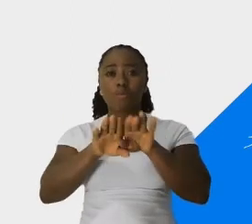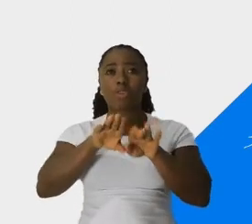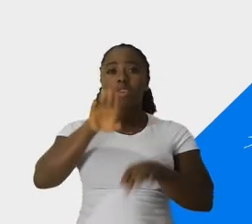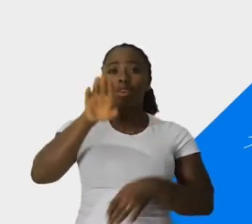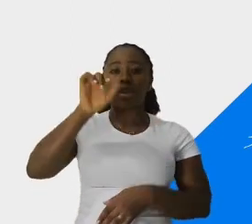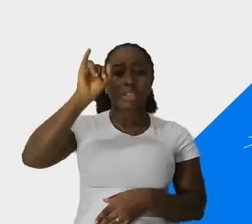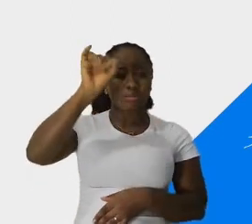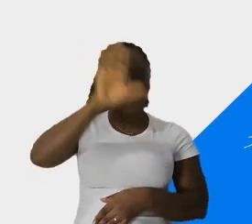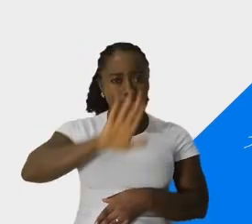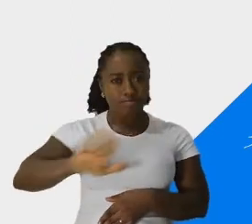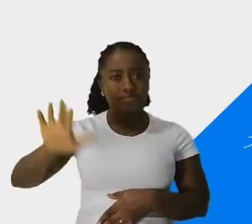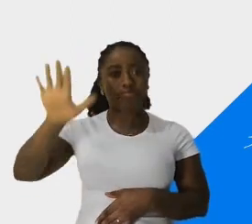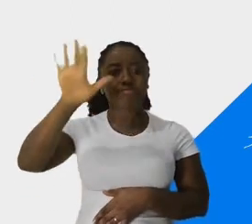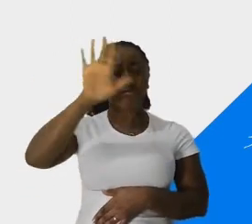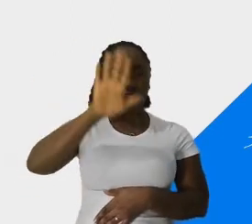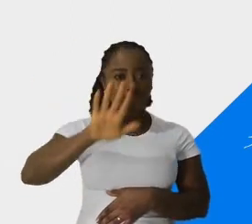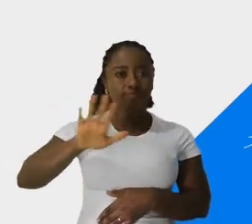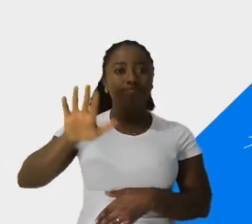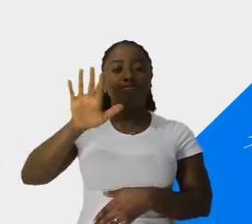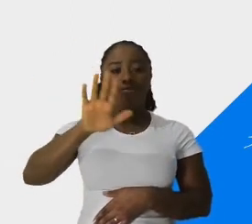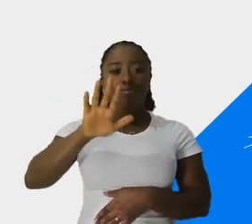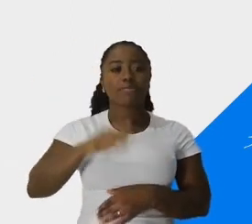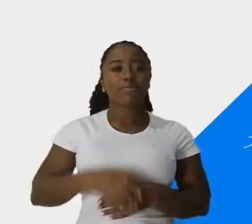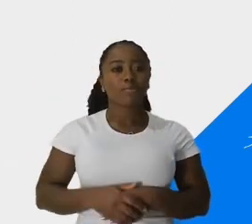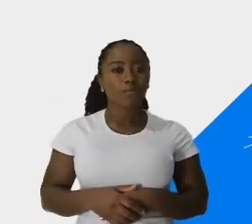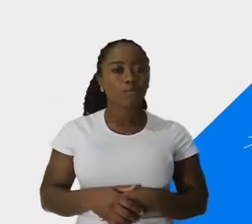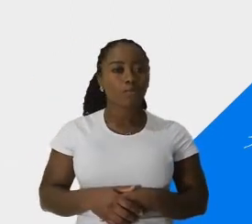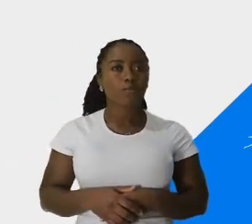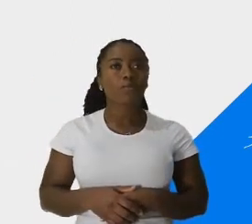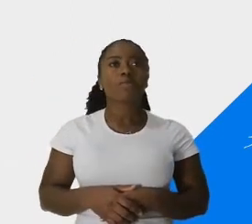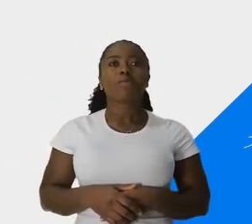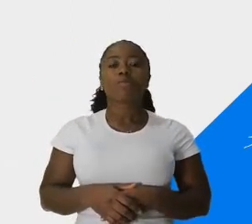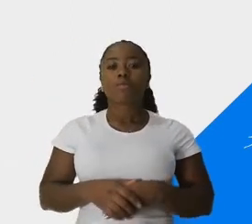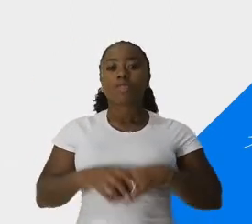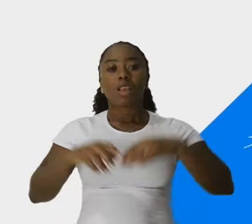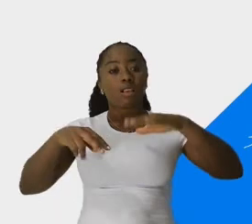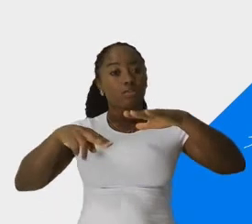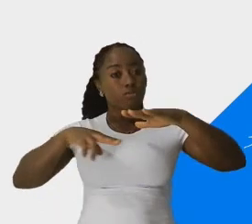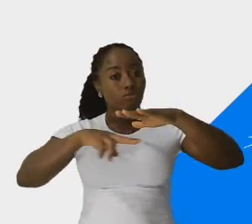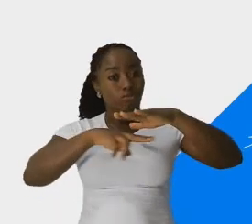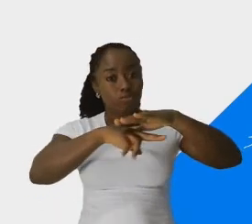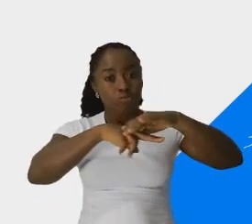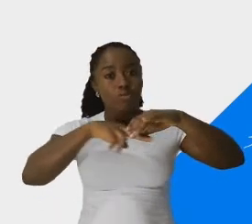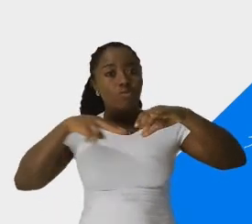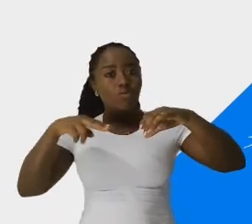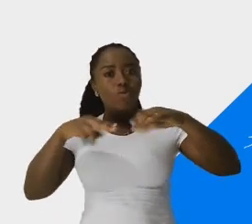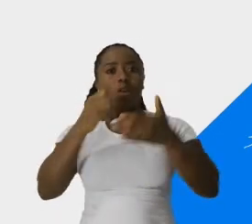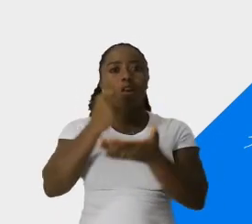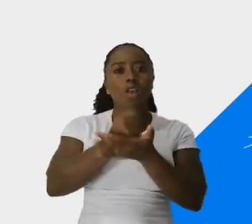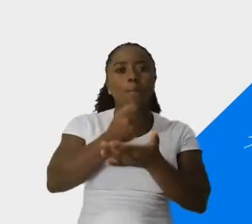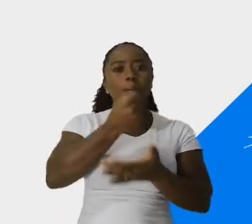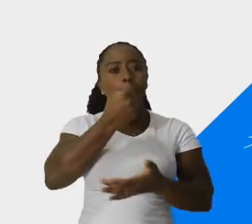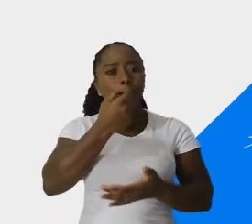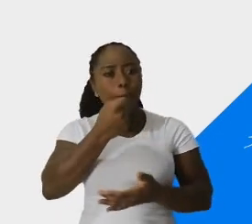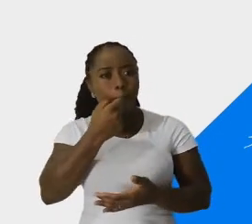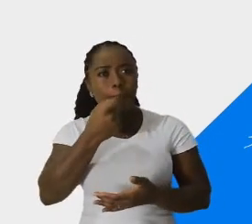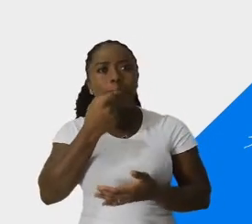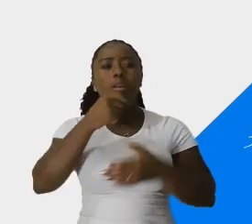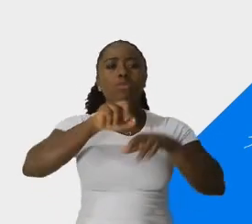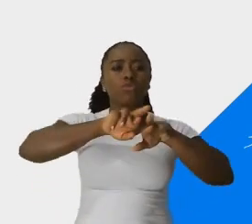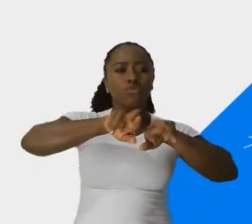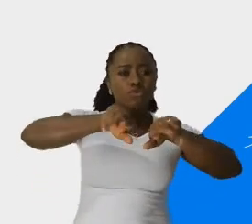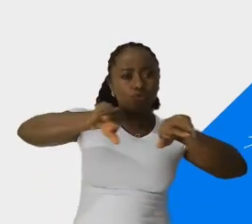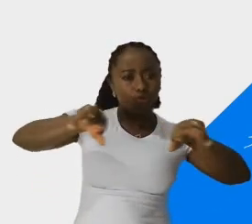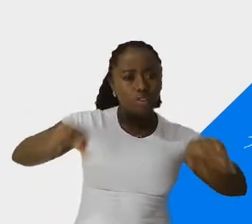toda questão medicação, farmacológica, e aí se observa o quê? Ele não responde. Não é que